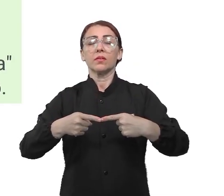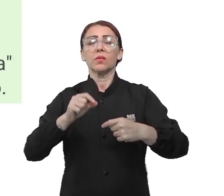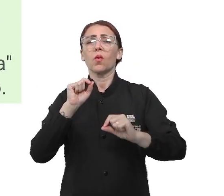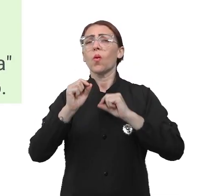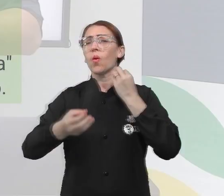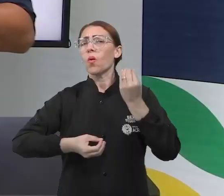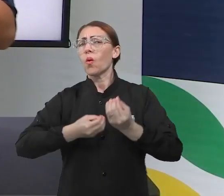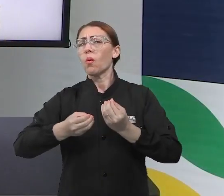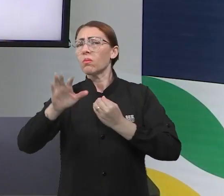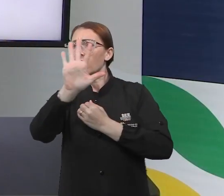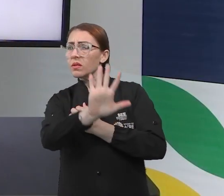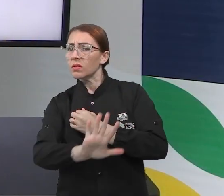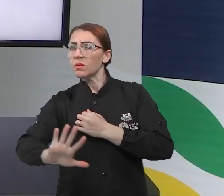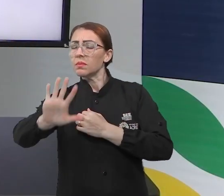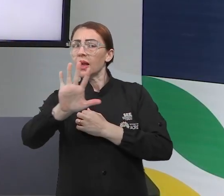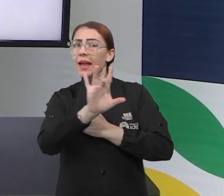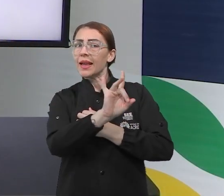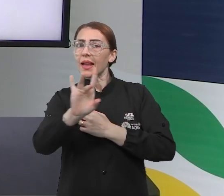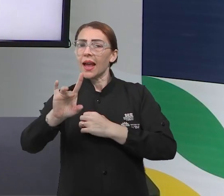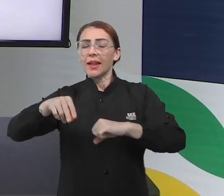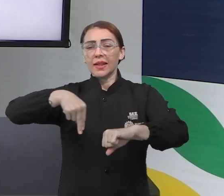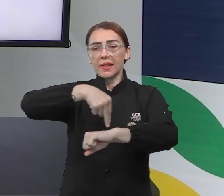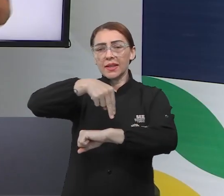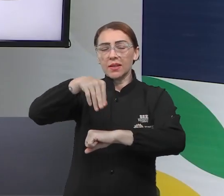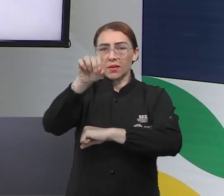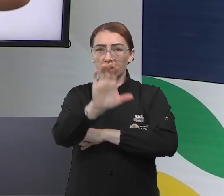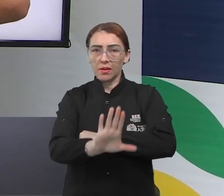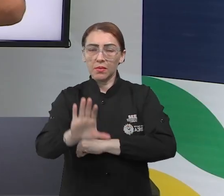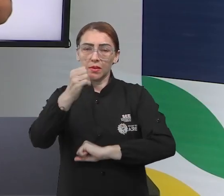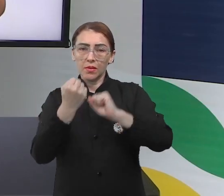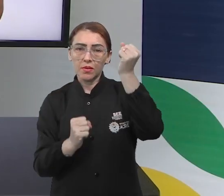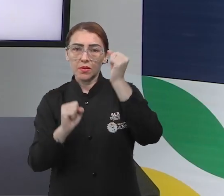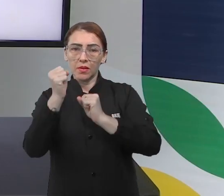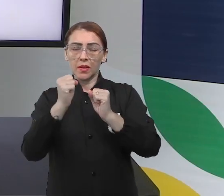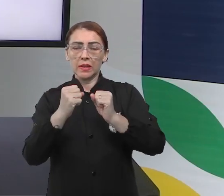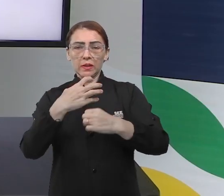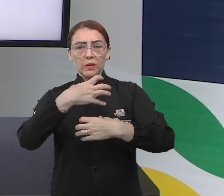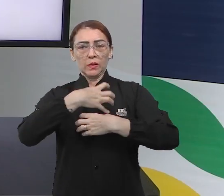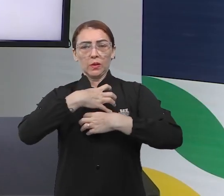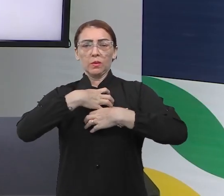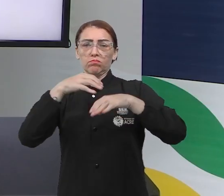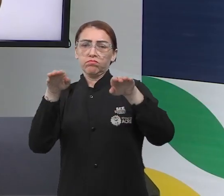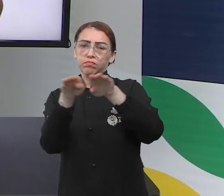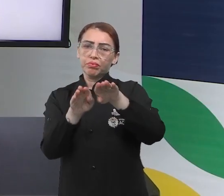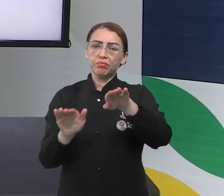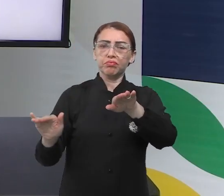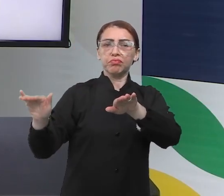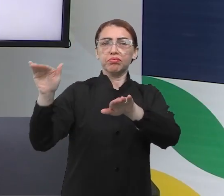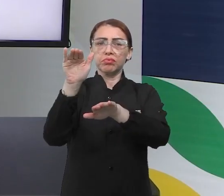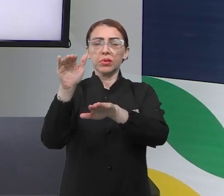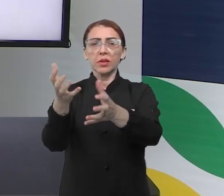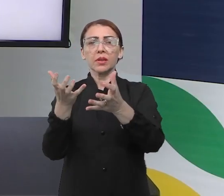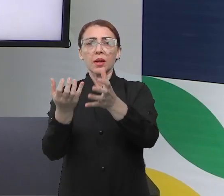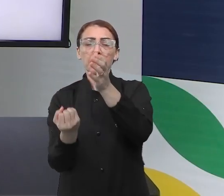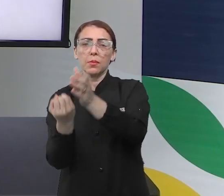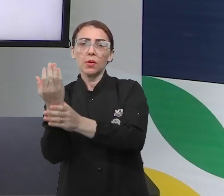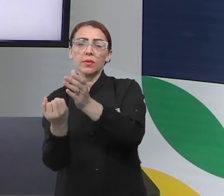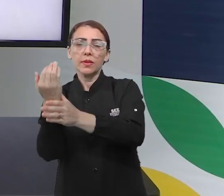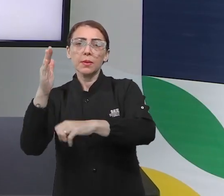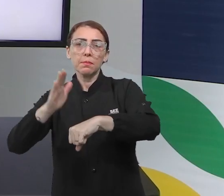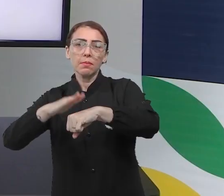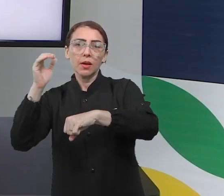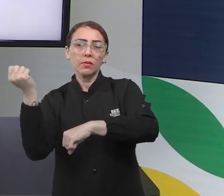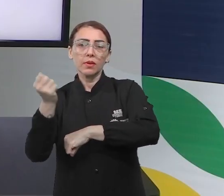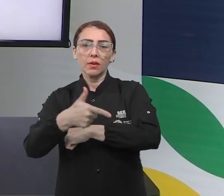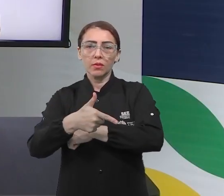assim o nacionalismo? Cada nação europeia industrializada se sentia superior à outra e queria produzir mais que a